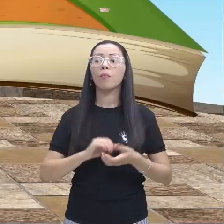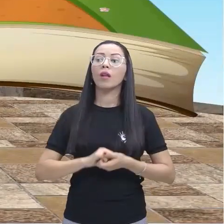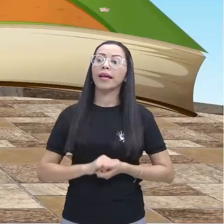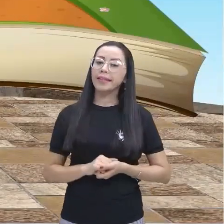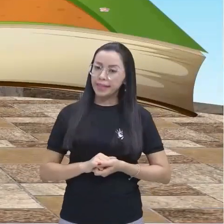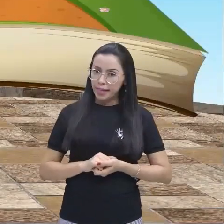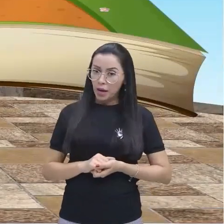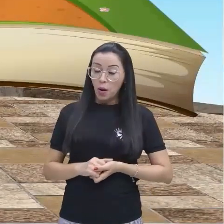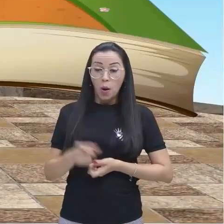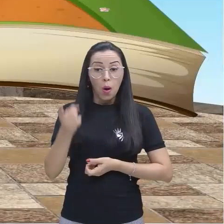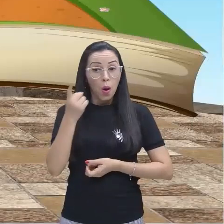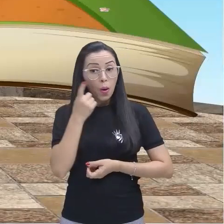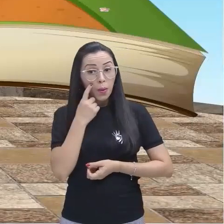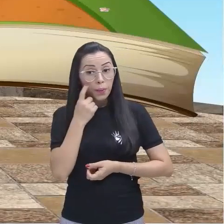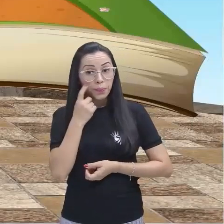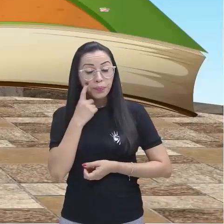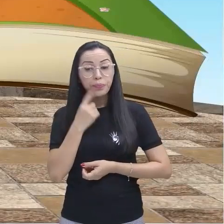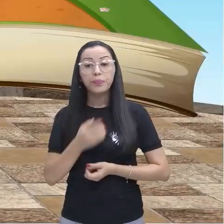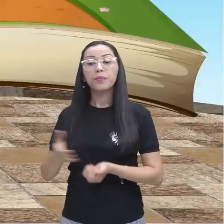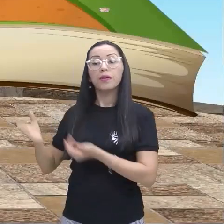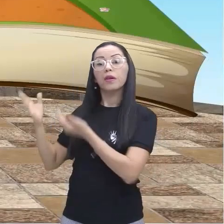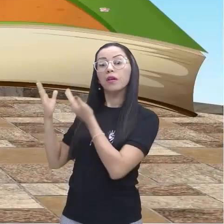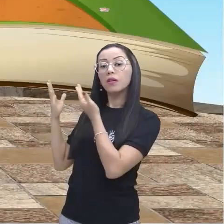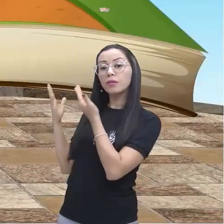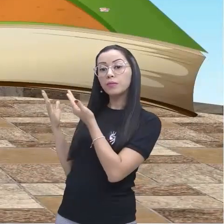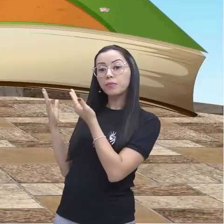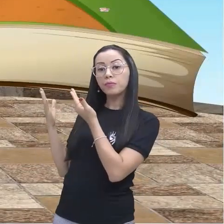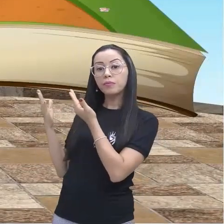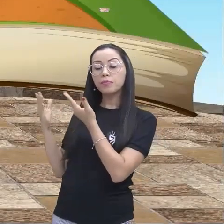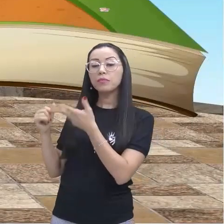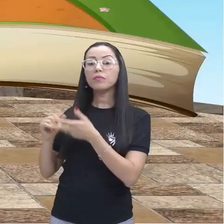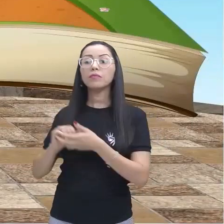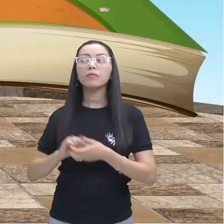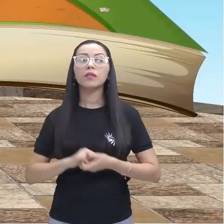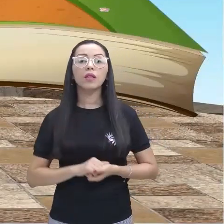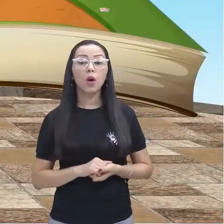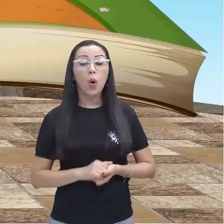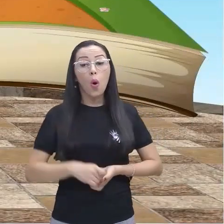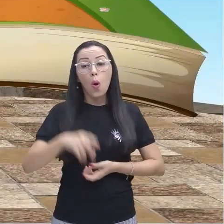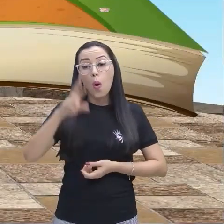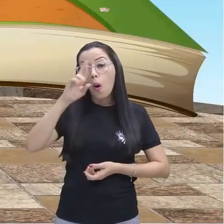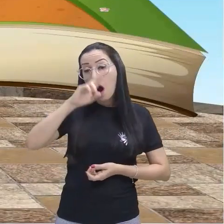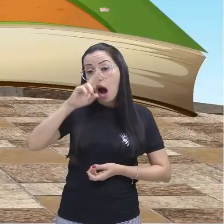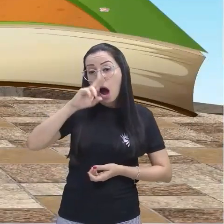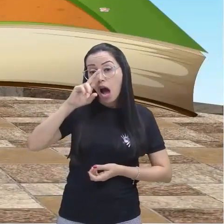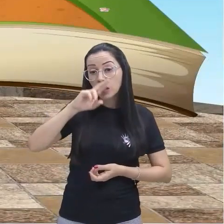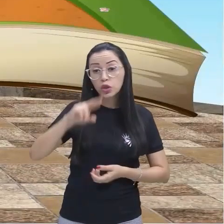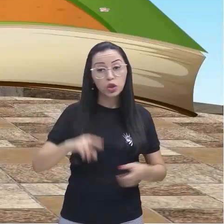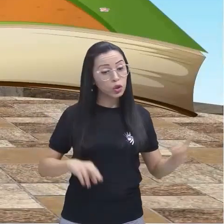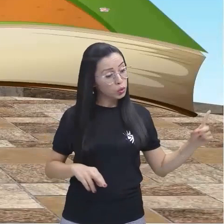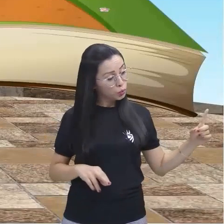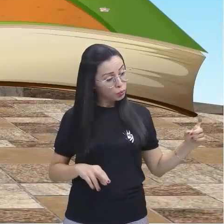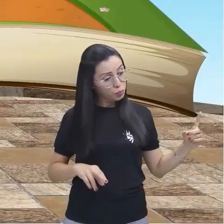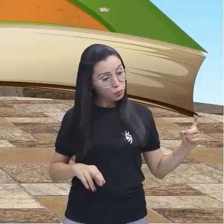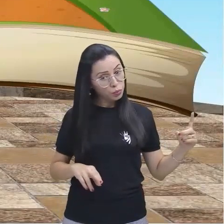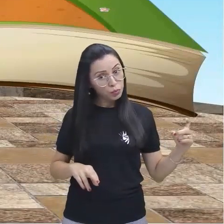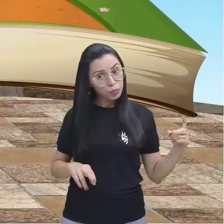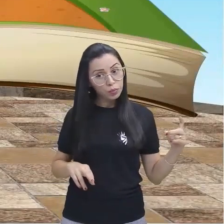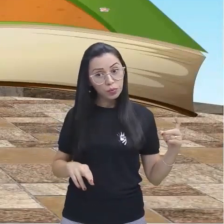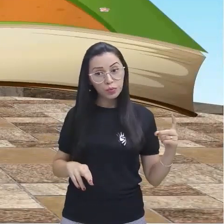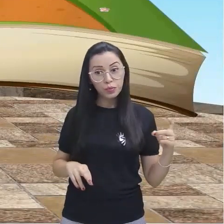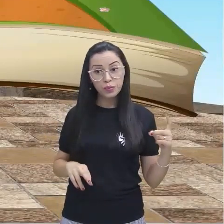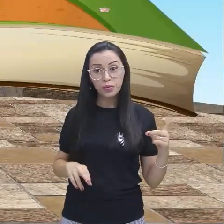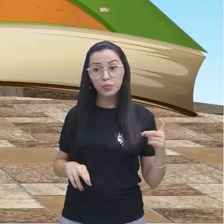Nisto, leia comigo, hein? Não esqueça. Nisto, apareceu o